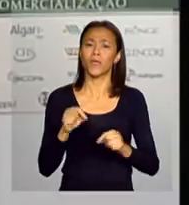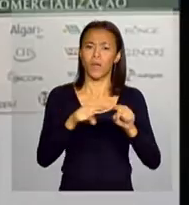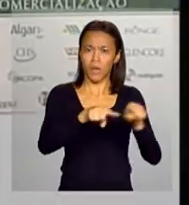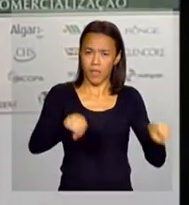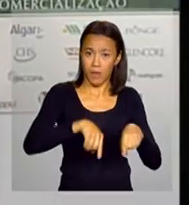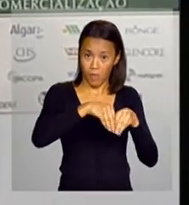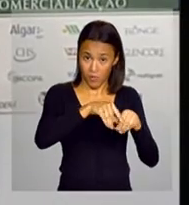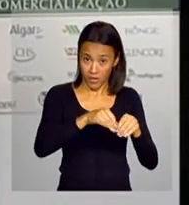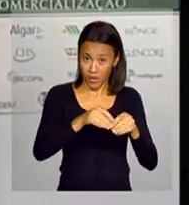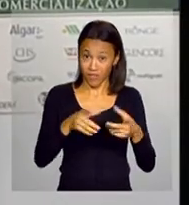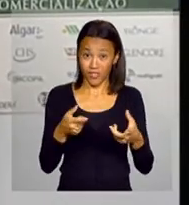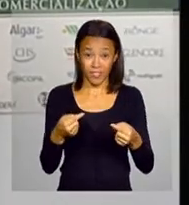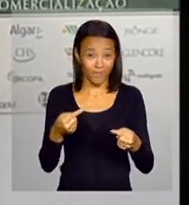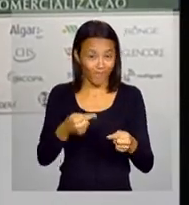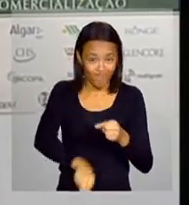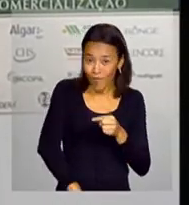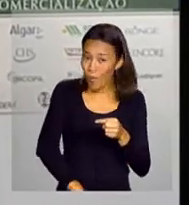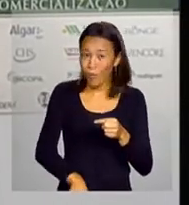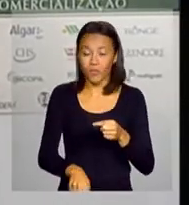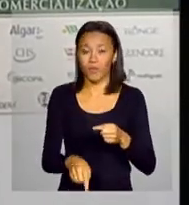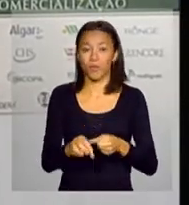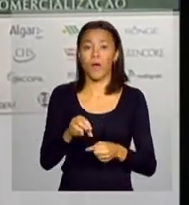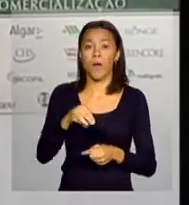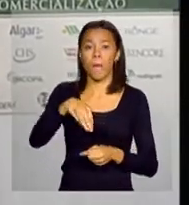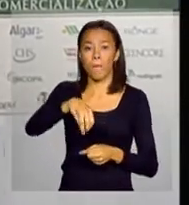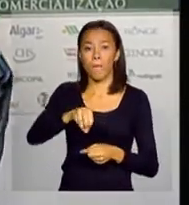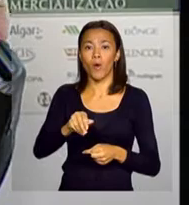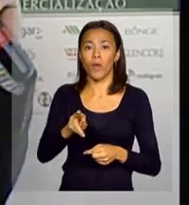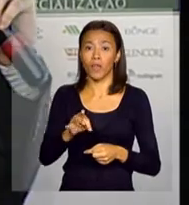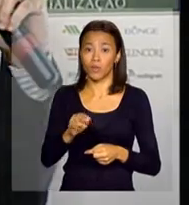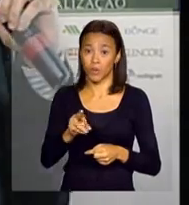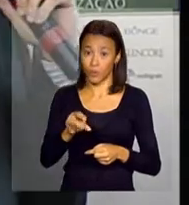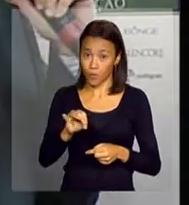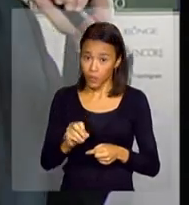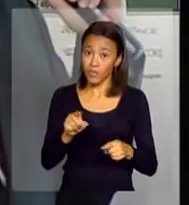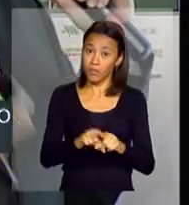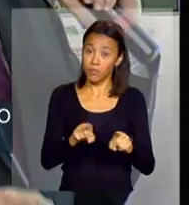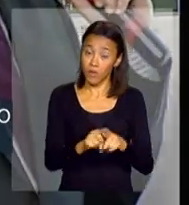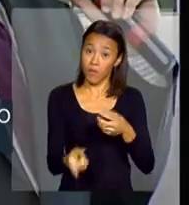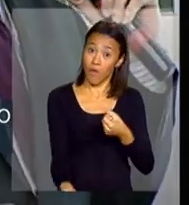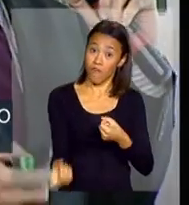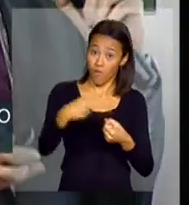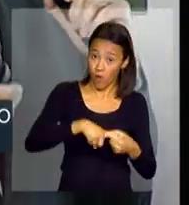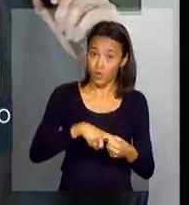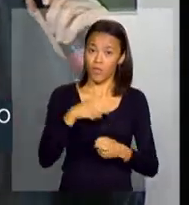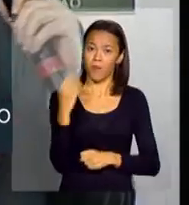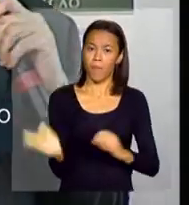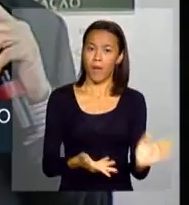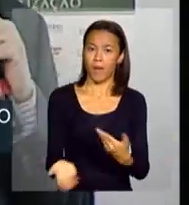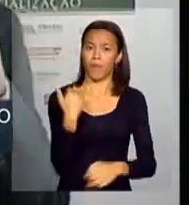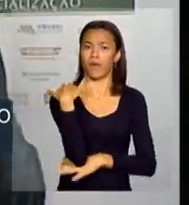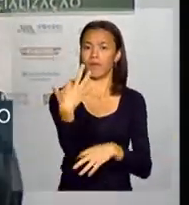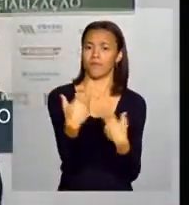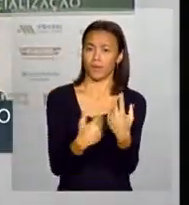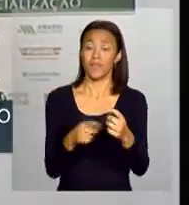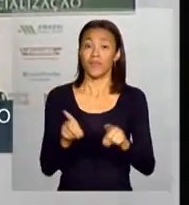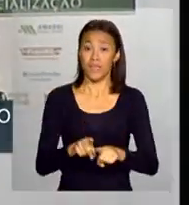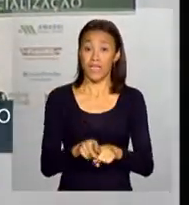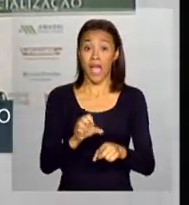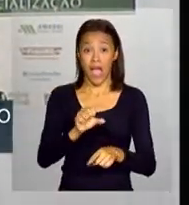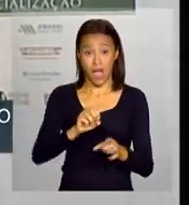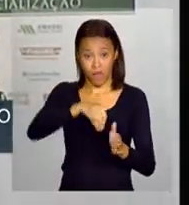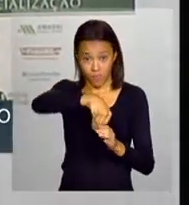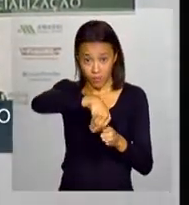em desacordo com a moratória, uma retomada recente do desmatamento, e a soja é uma cultura em expansão. Isso